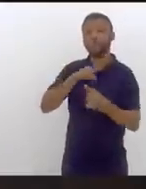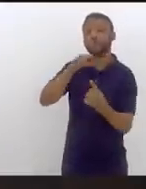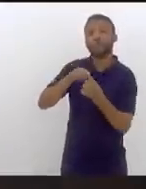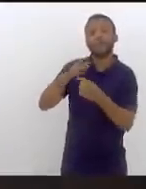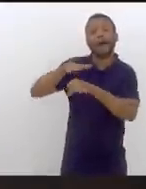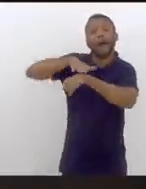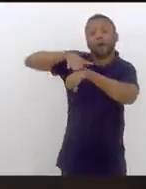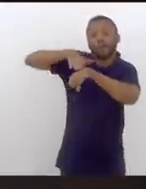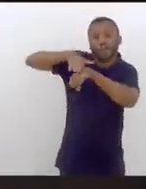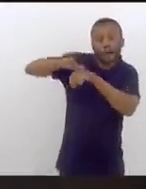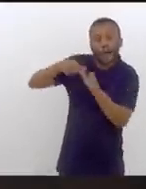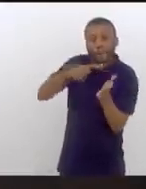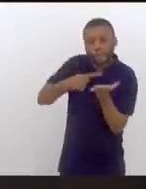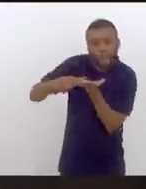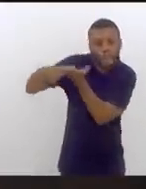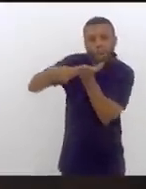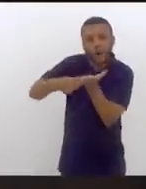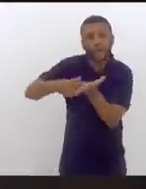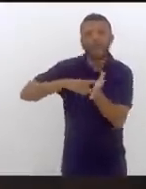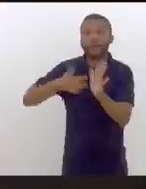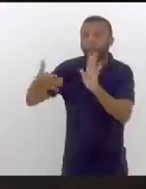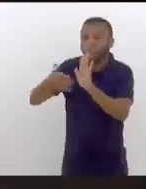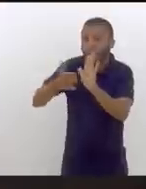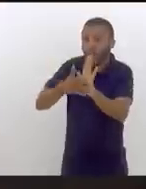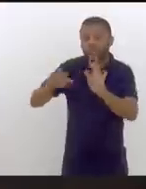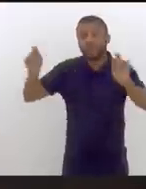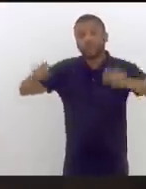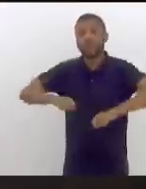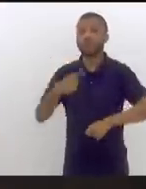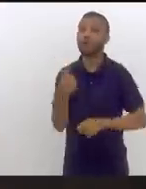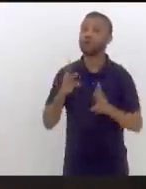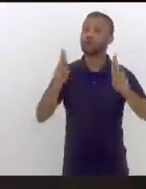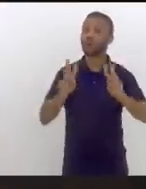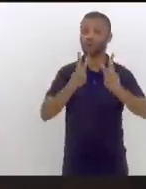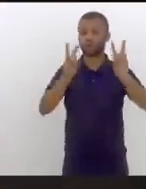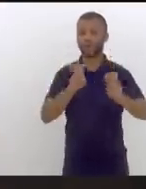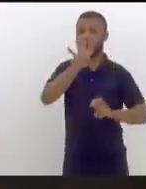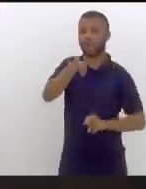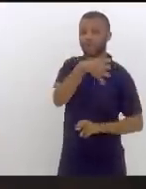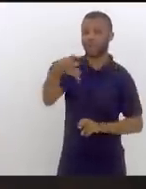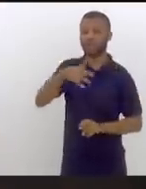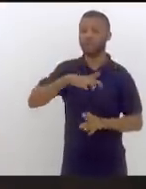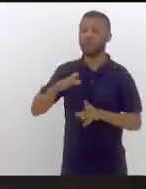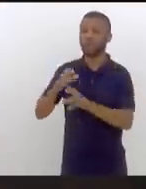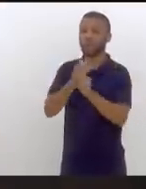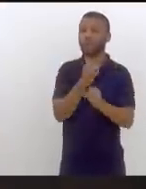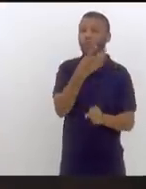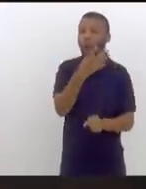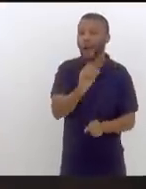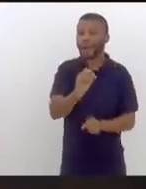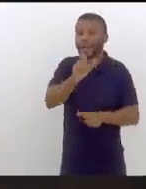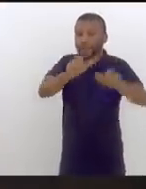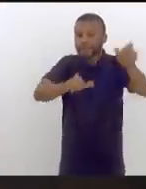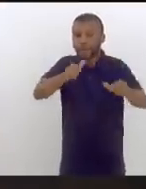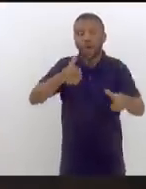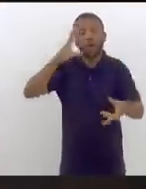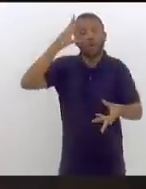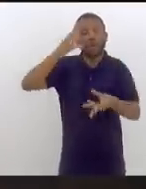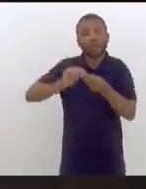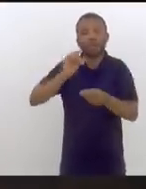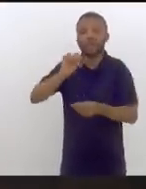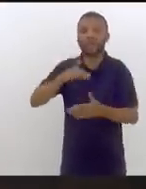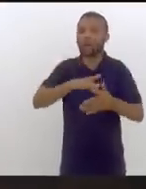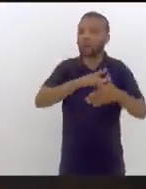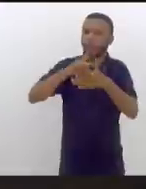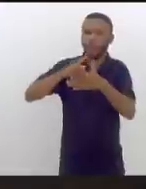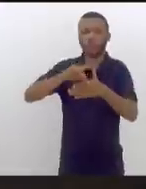alguma proposta viável e é o que a gente espera da escala nós somos mais de 40 mil praças eu entendo que o oficial